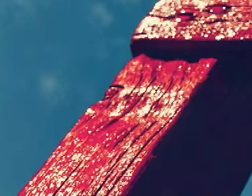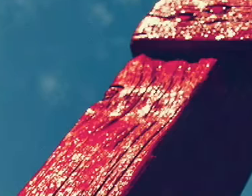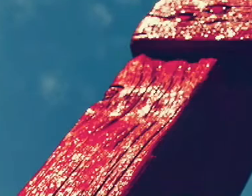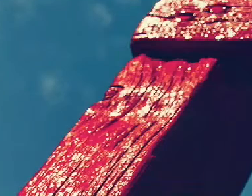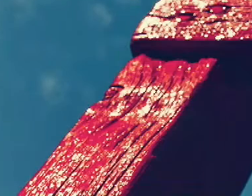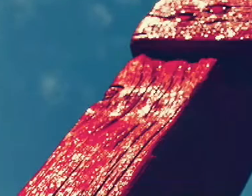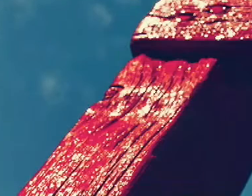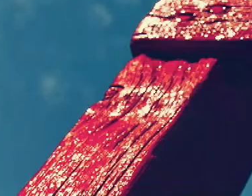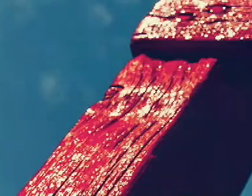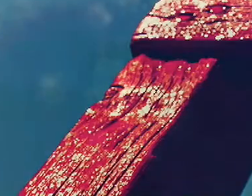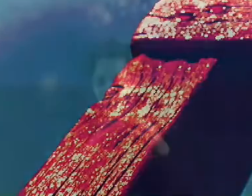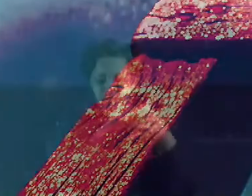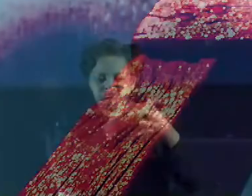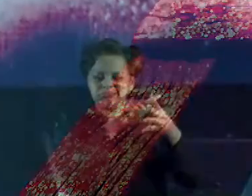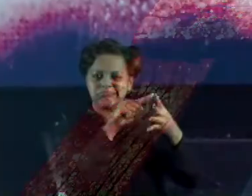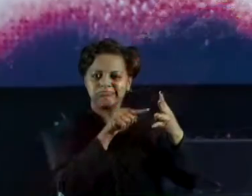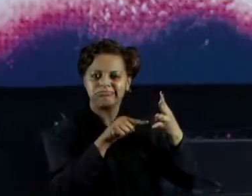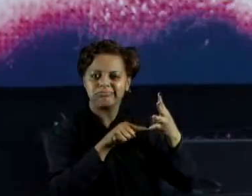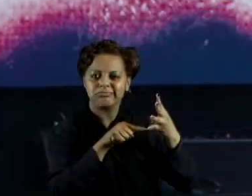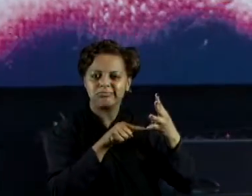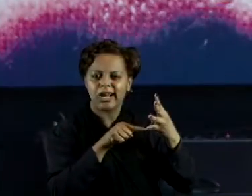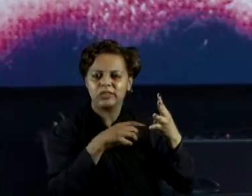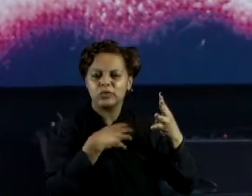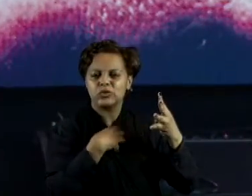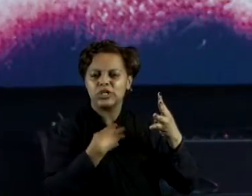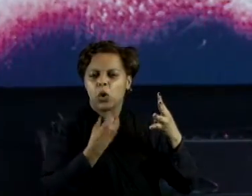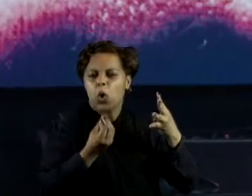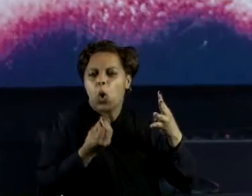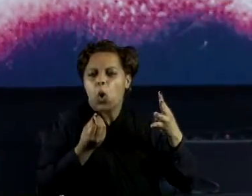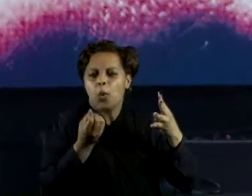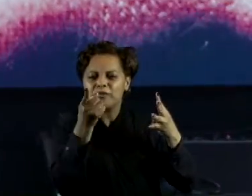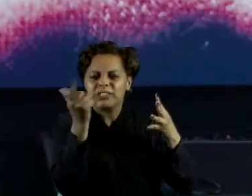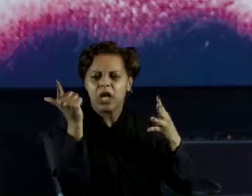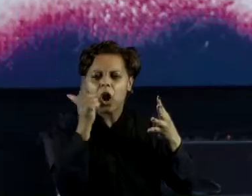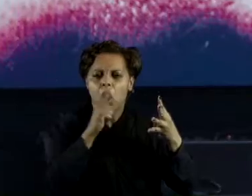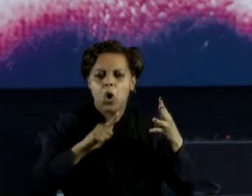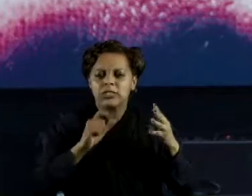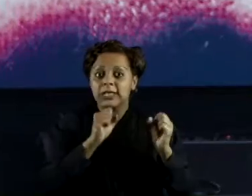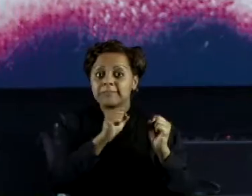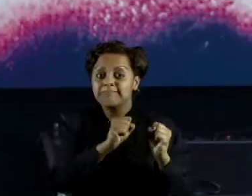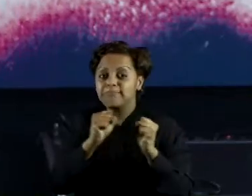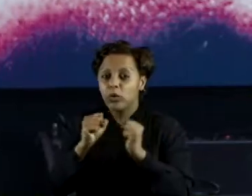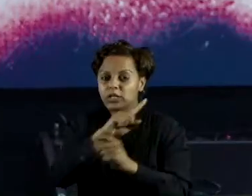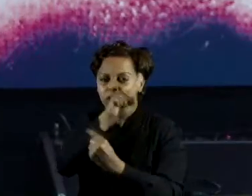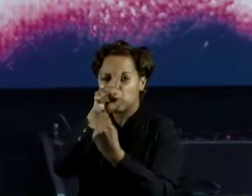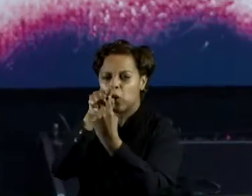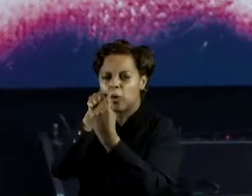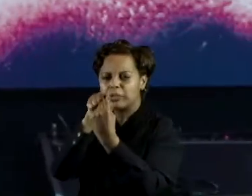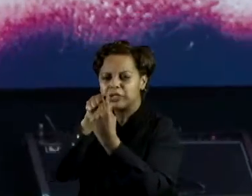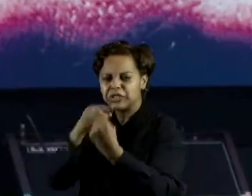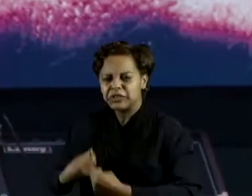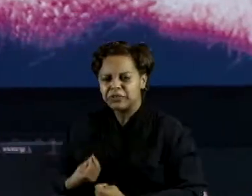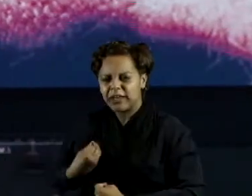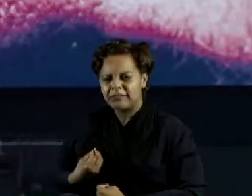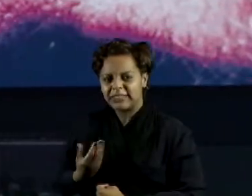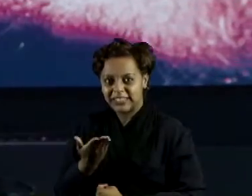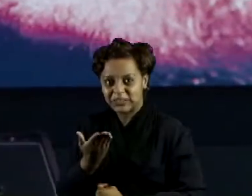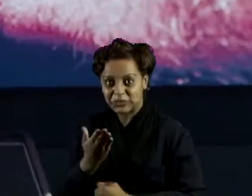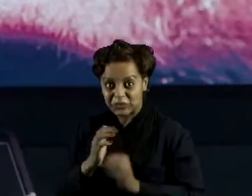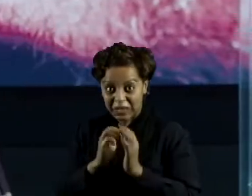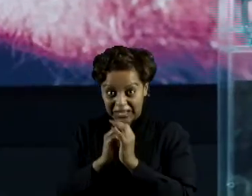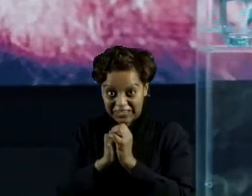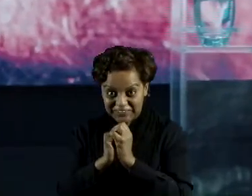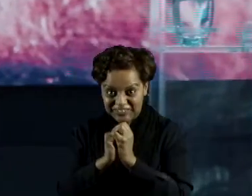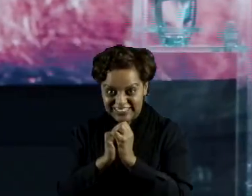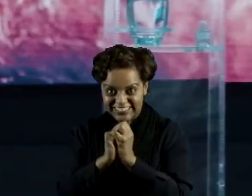maneiras de liberar o poder desse propósito. Amém? Então, hoje,